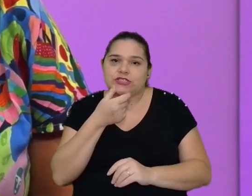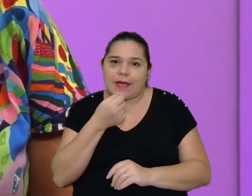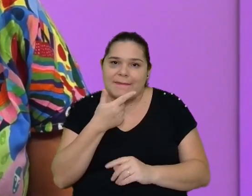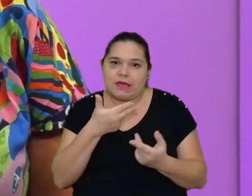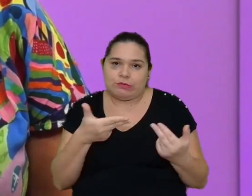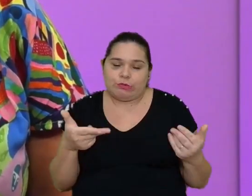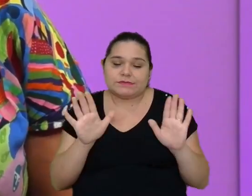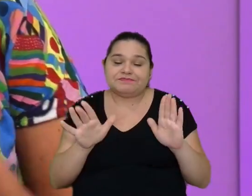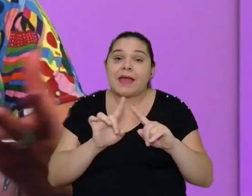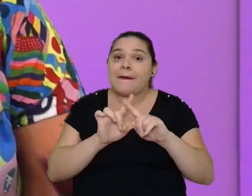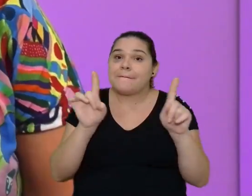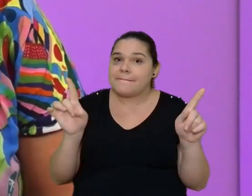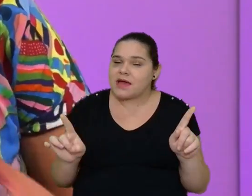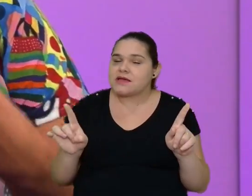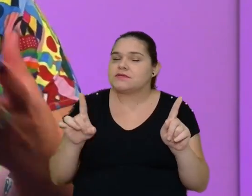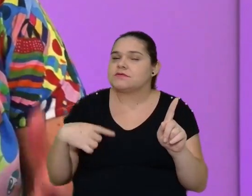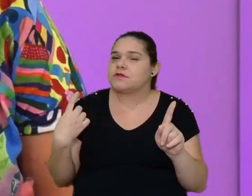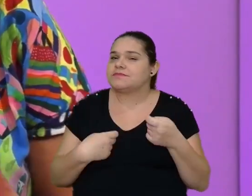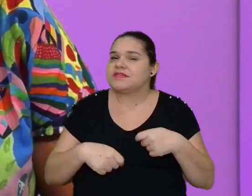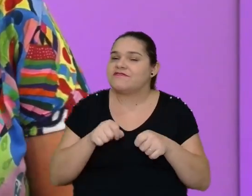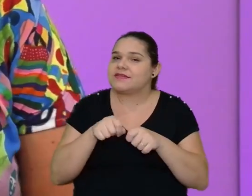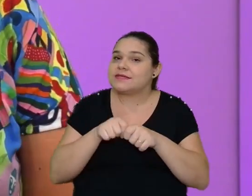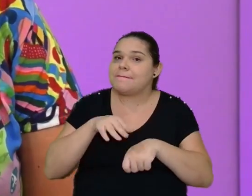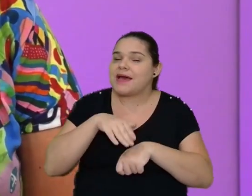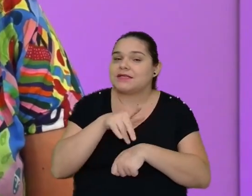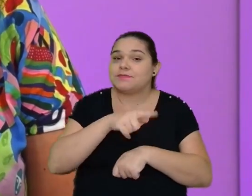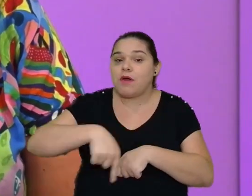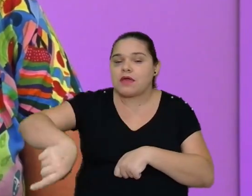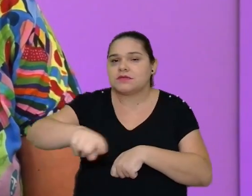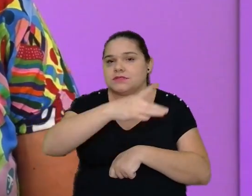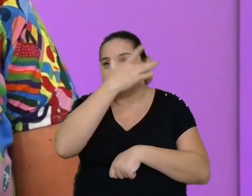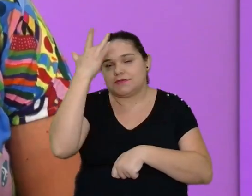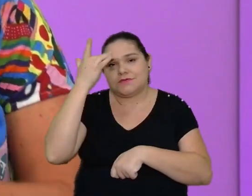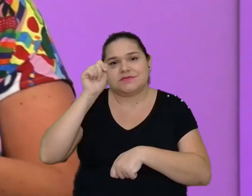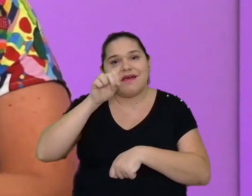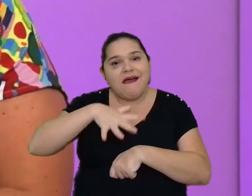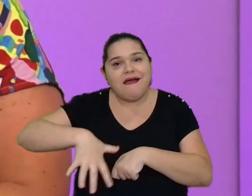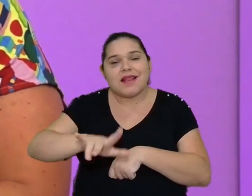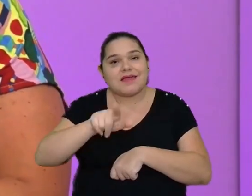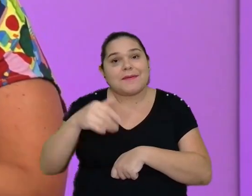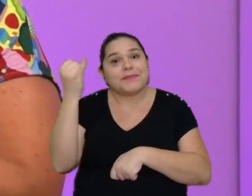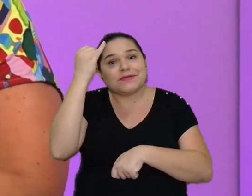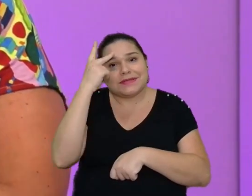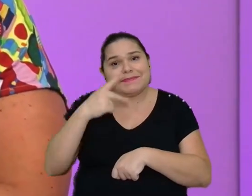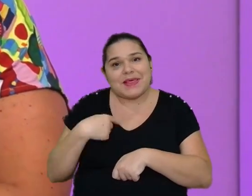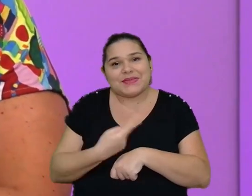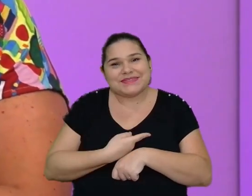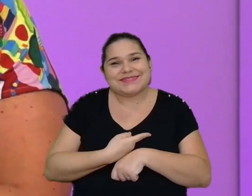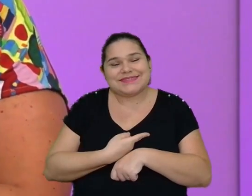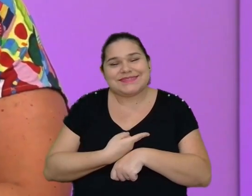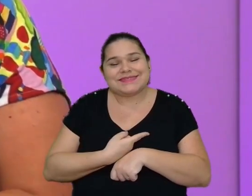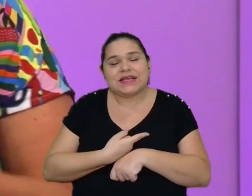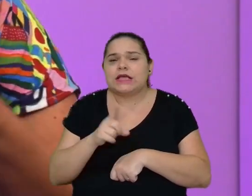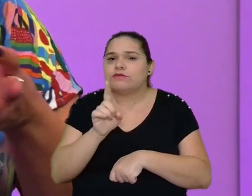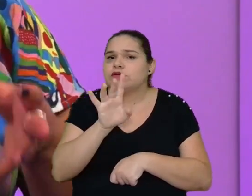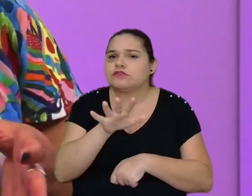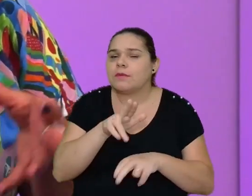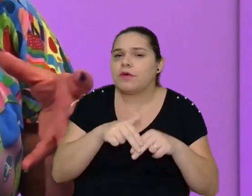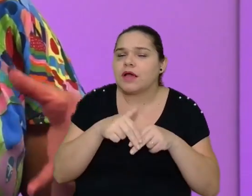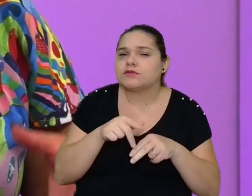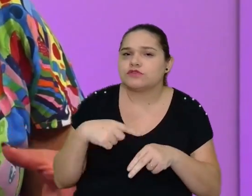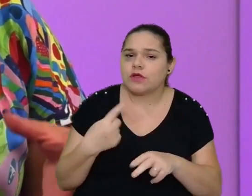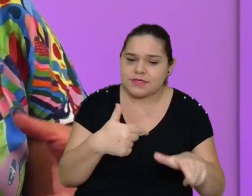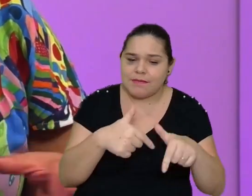mais por essas pessoas nessa área que é tão importante para a gente, não só pelo mercado que a gente atua, mas